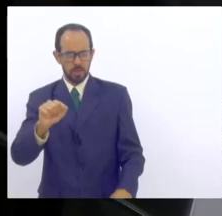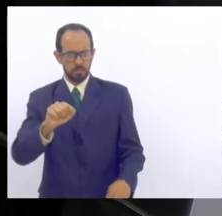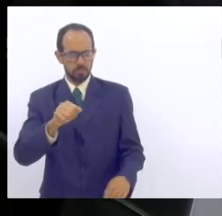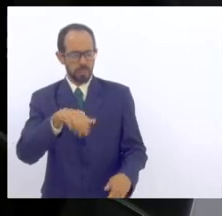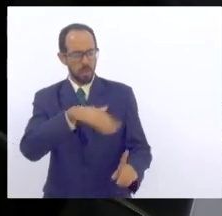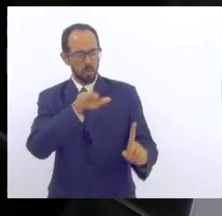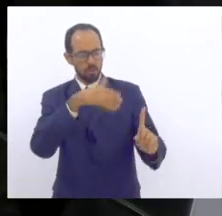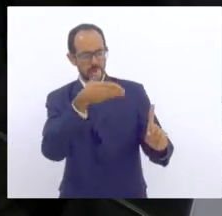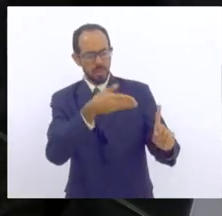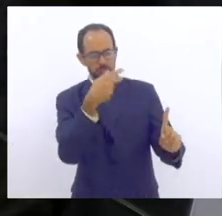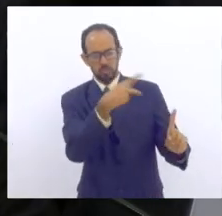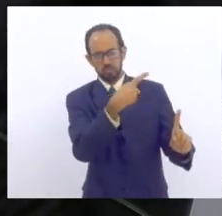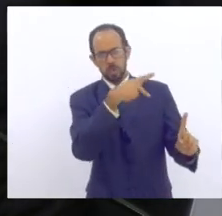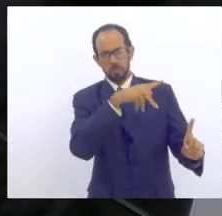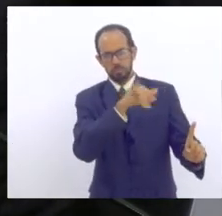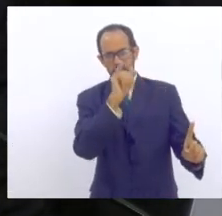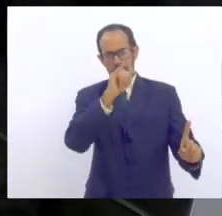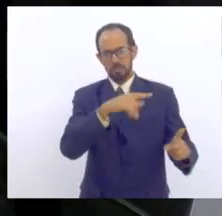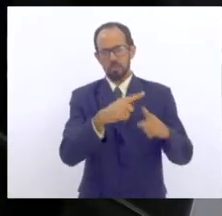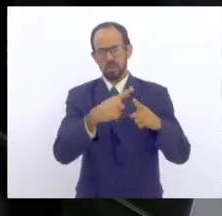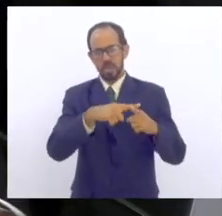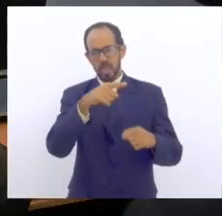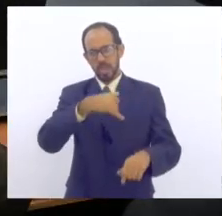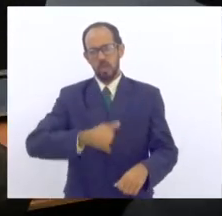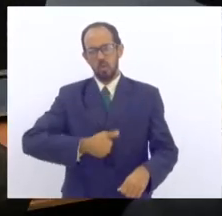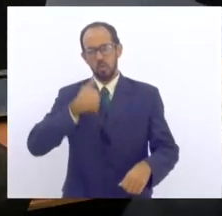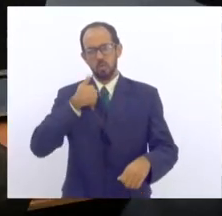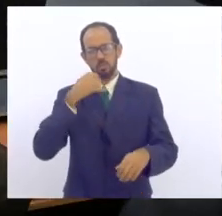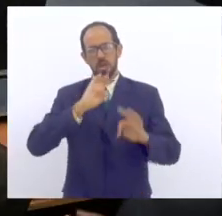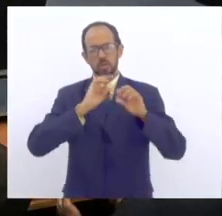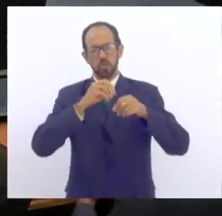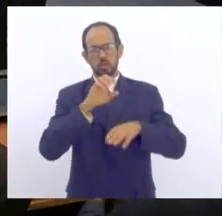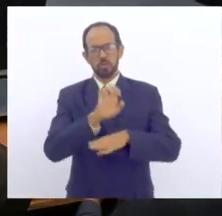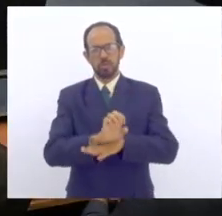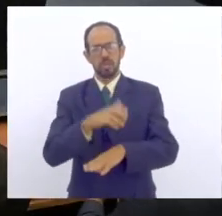que ele é orgulho para todo estado do Ceará Muito obrigado